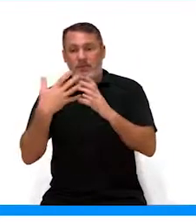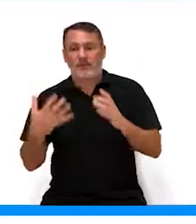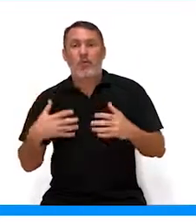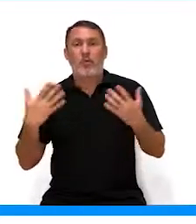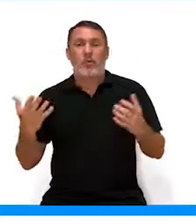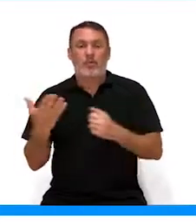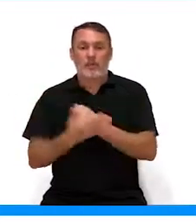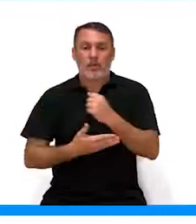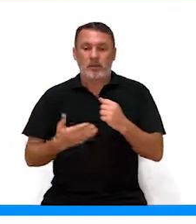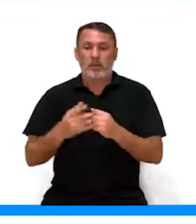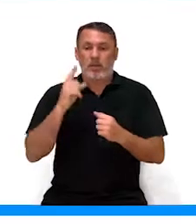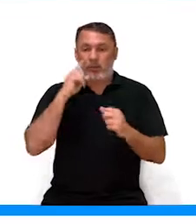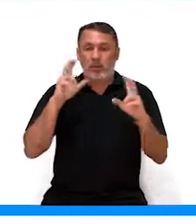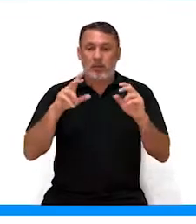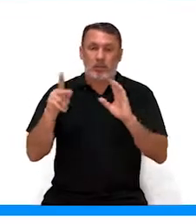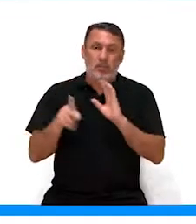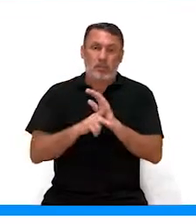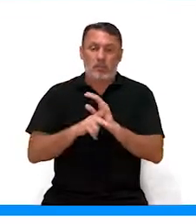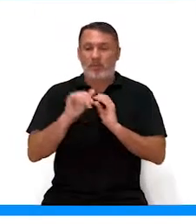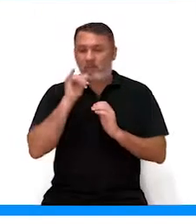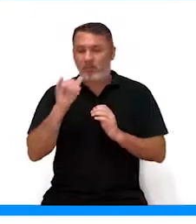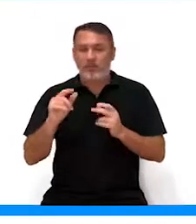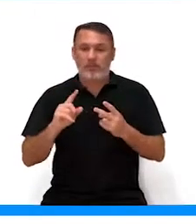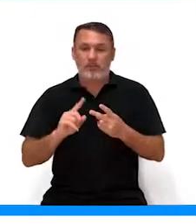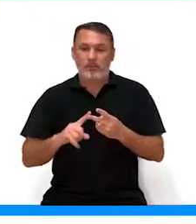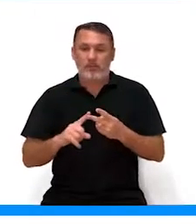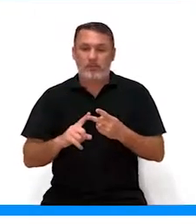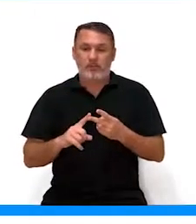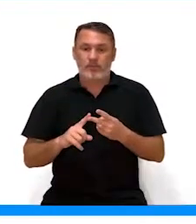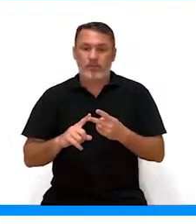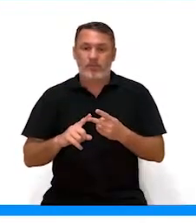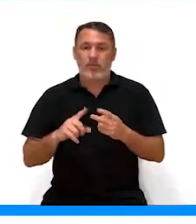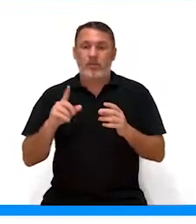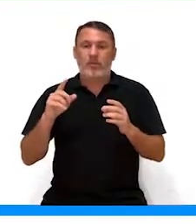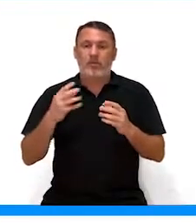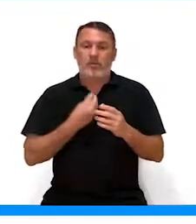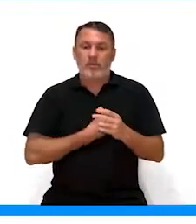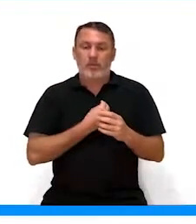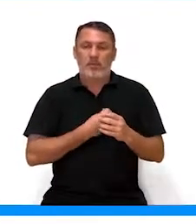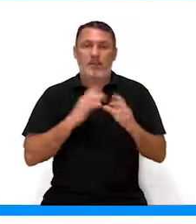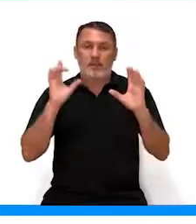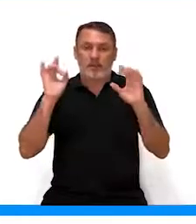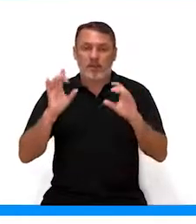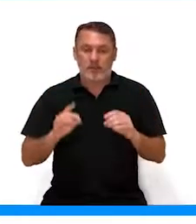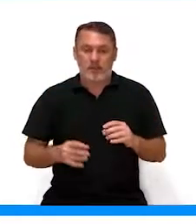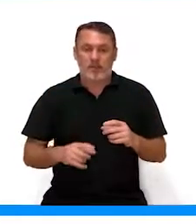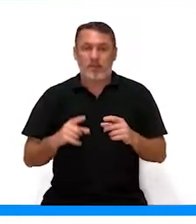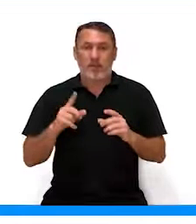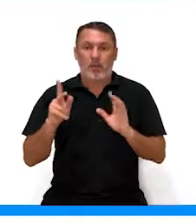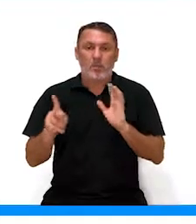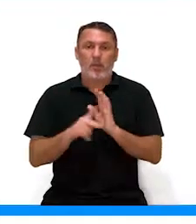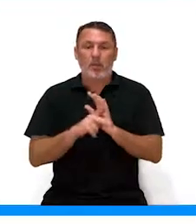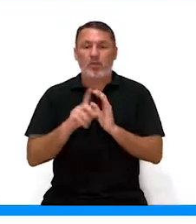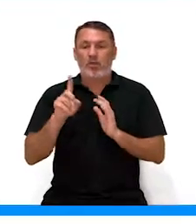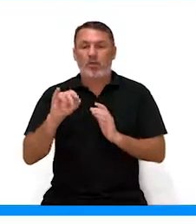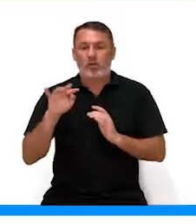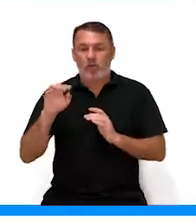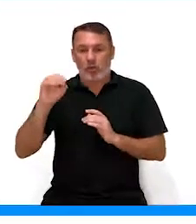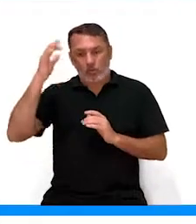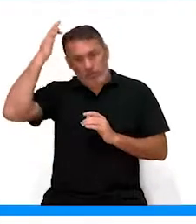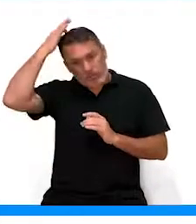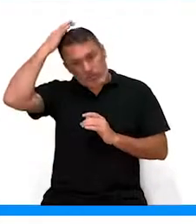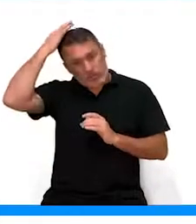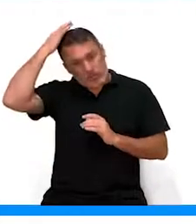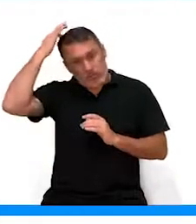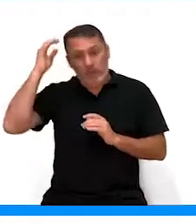são classificados em, basicamente, propriamente dito e tecido conjuntivo com propriedades especiais.